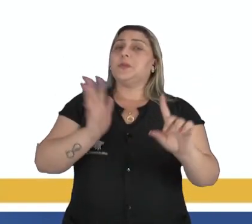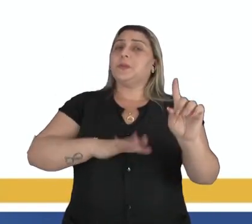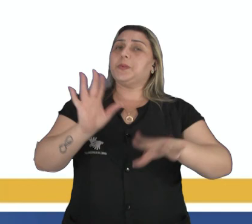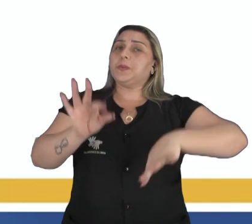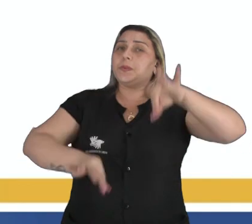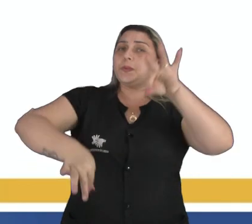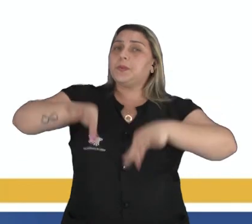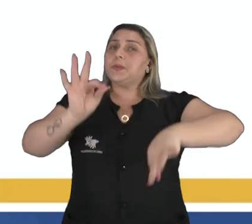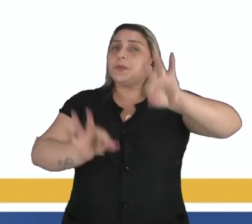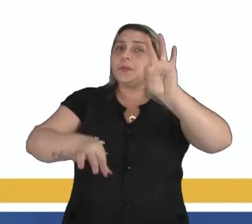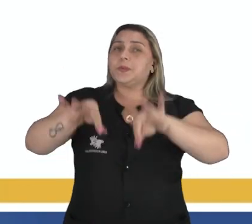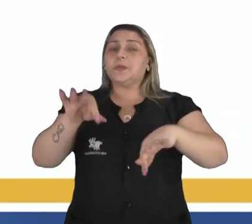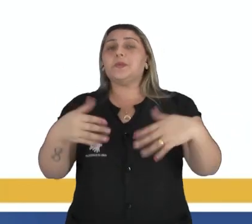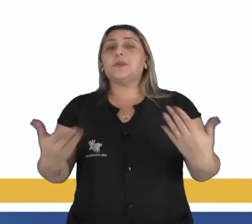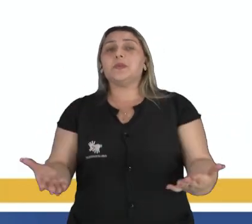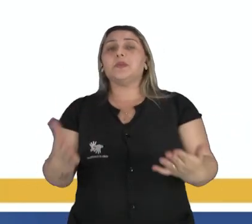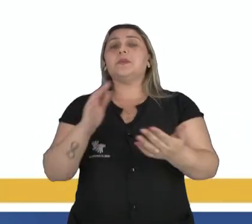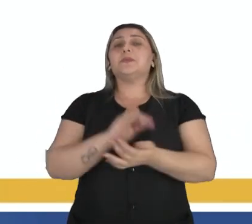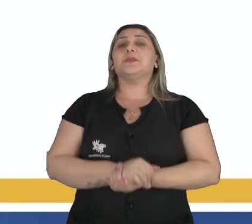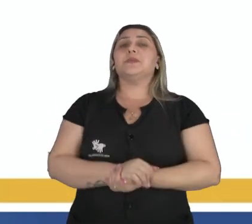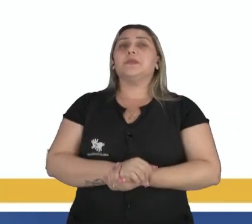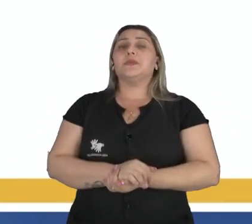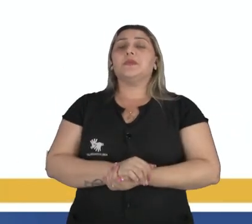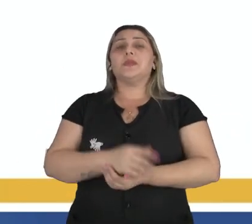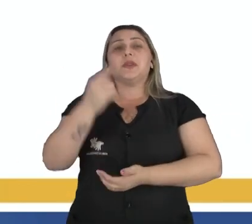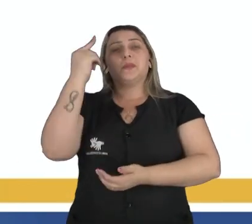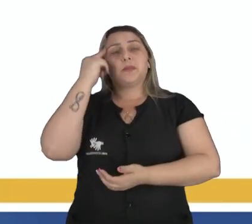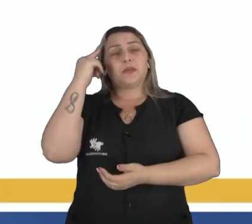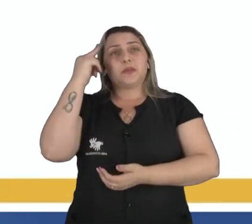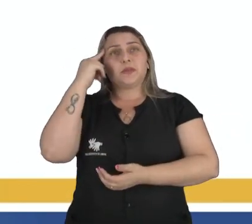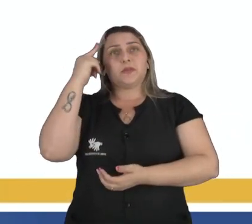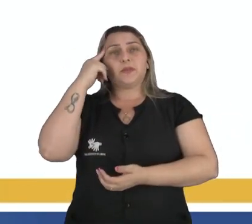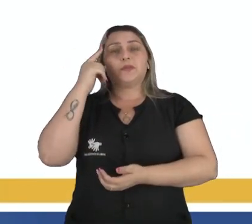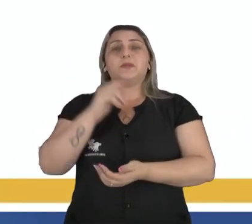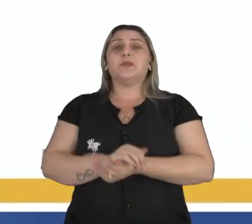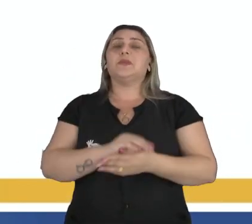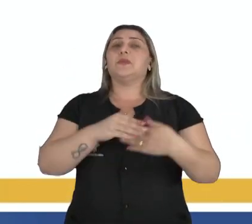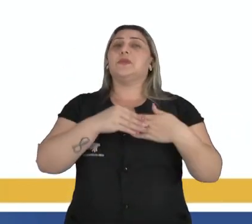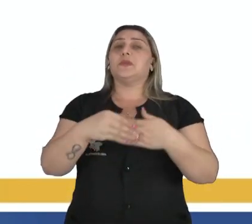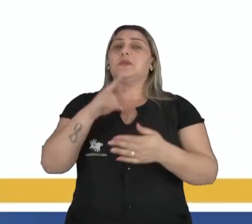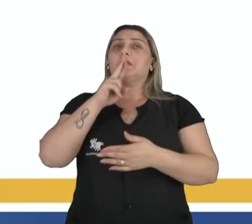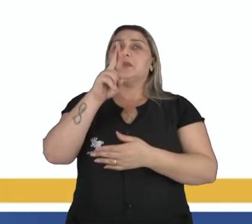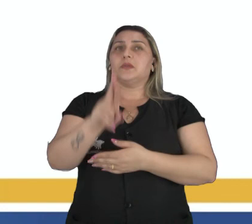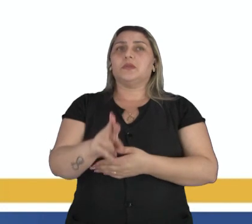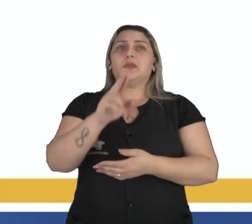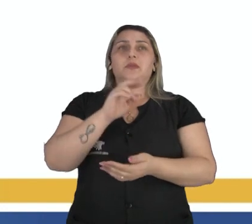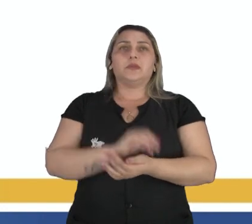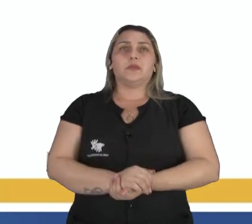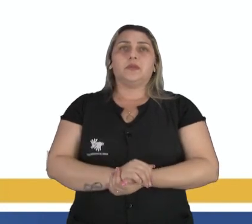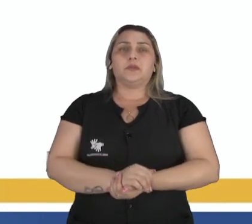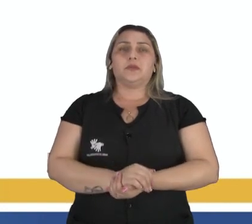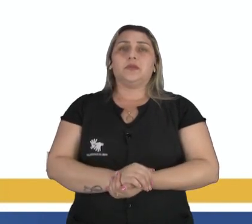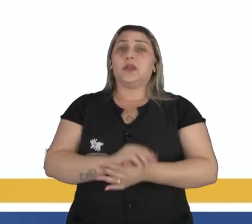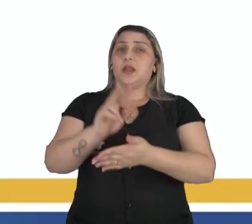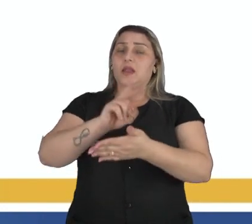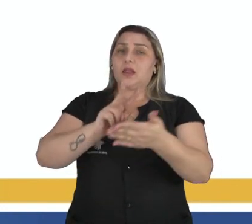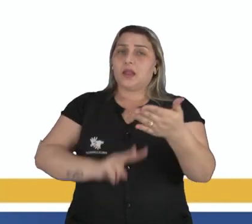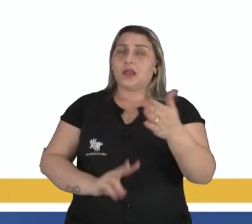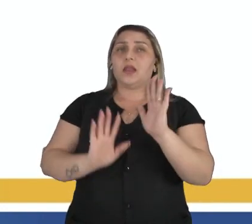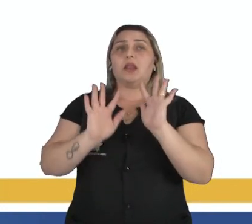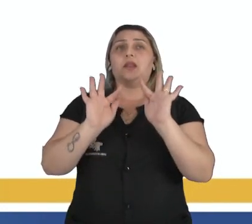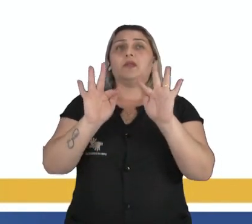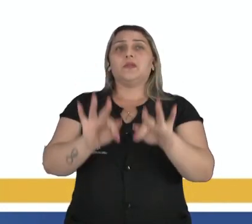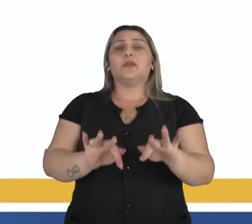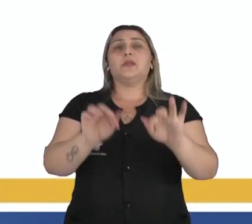até o manipulação então gente faça essa reflexão tá eu trouxe uma resposta aí se deu uma lida no